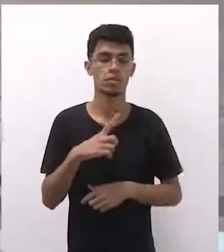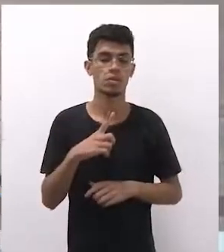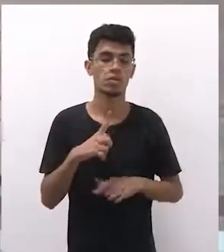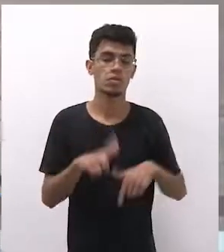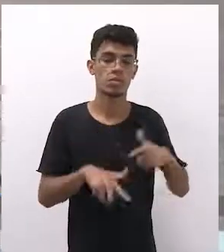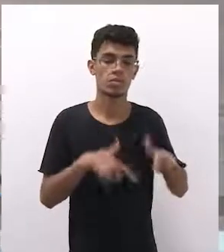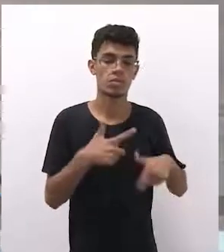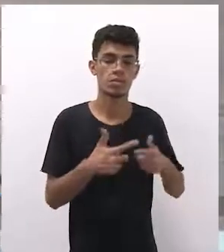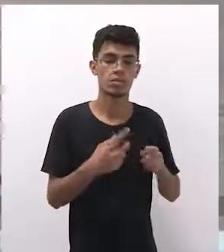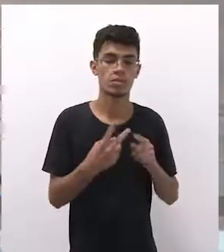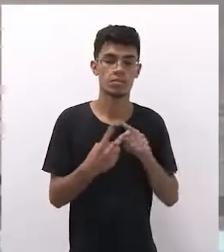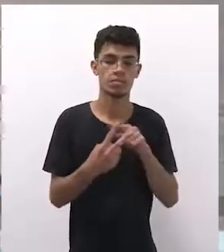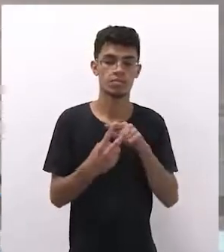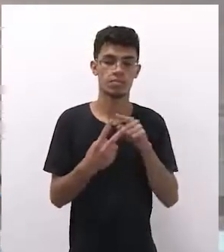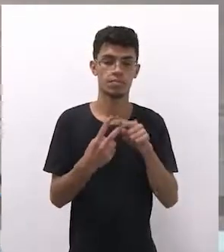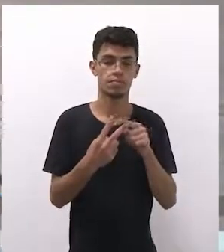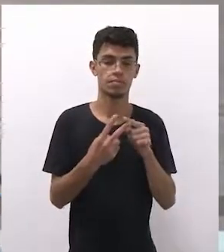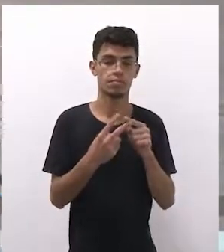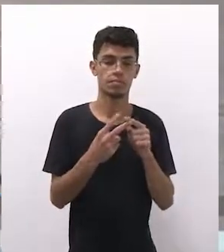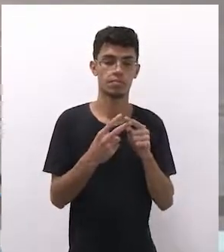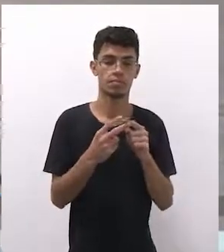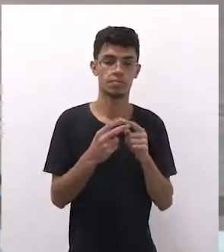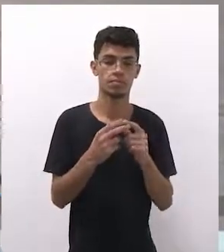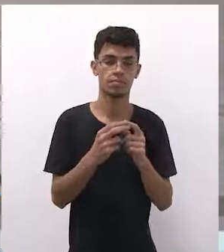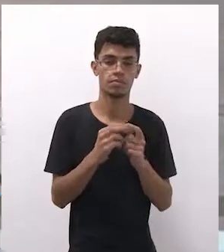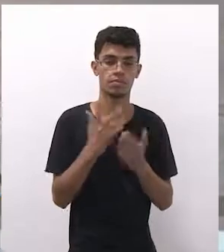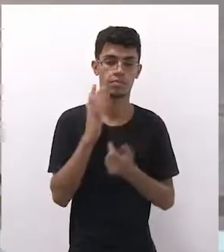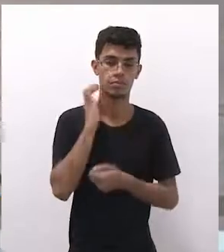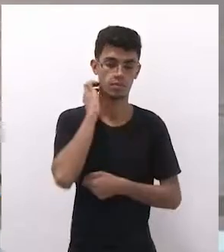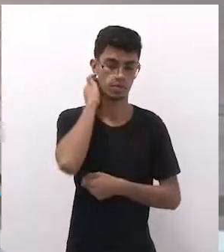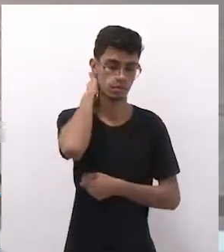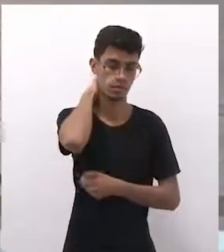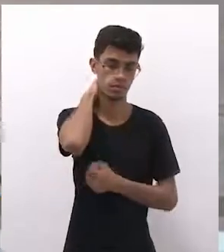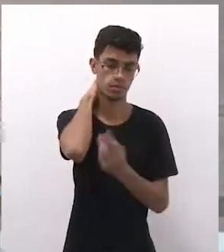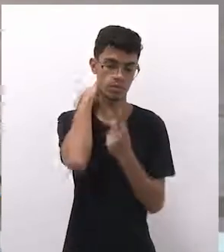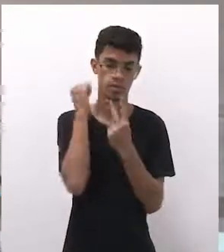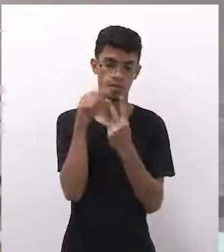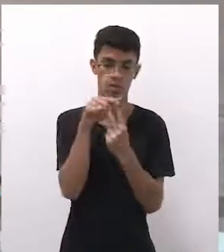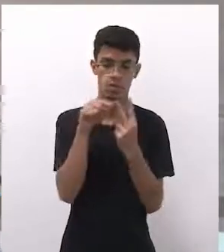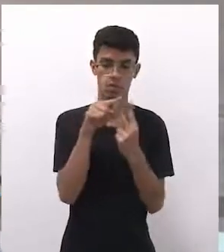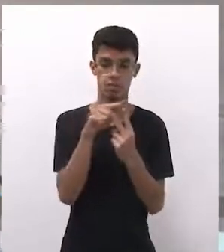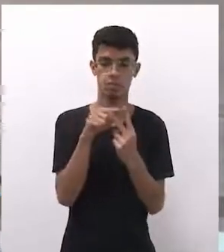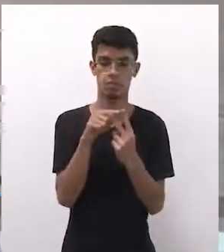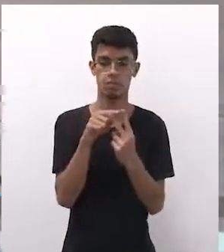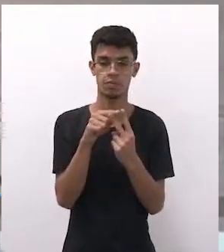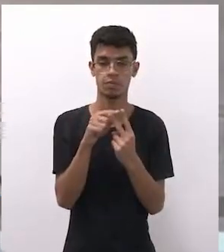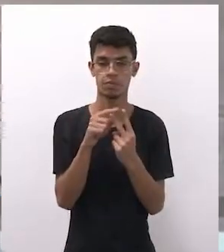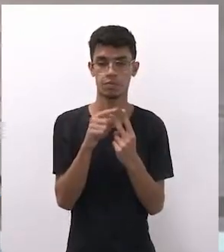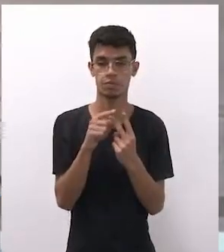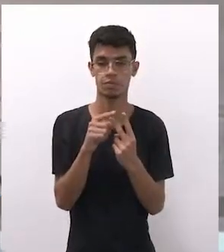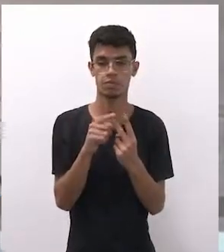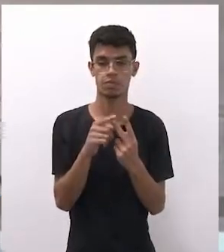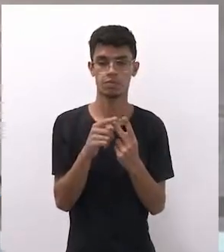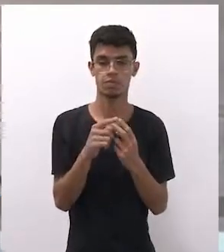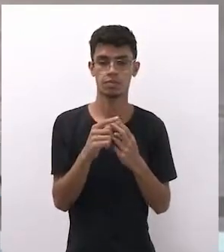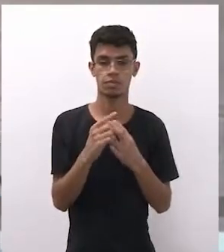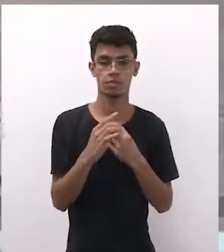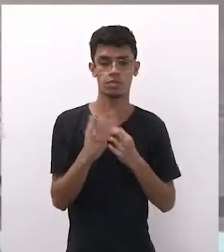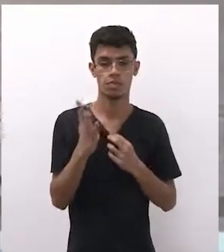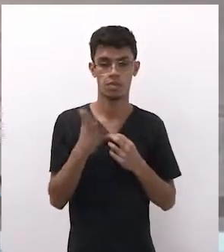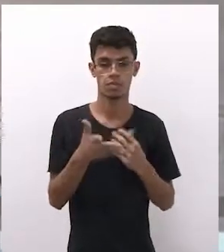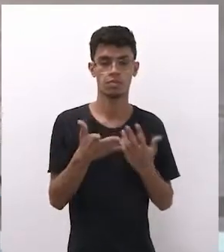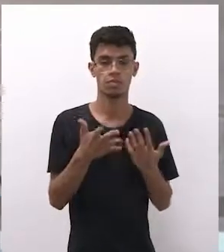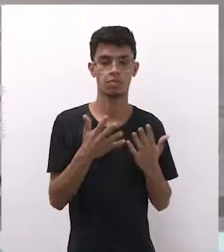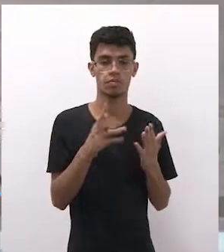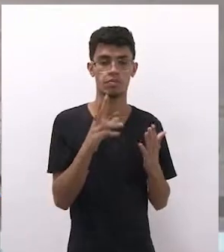trabalhado com duas, que não são duas soluções, assim, mas que são, aquilo, é o possível dentro,